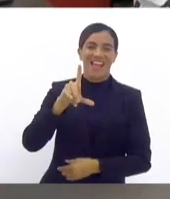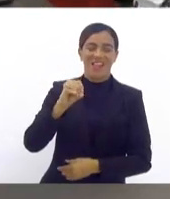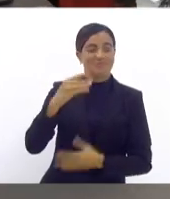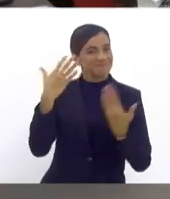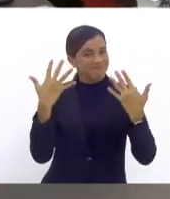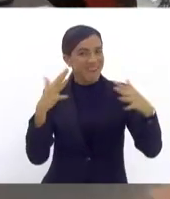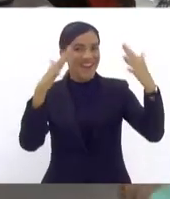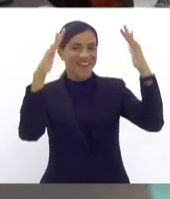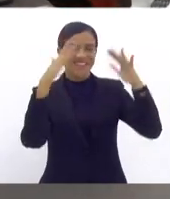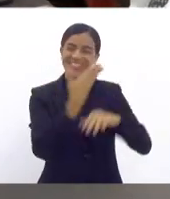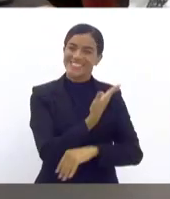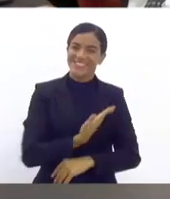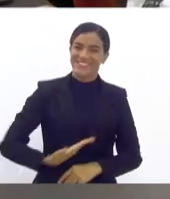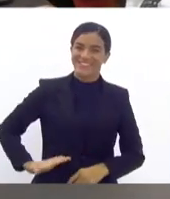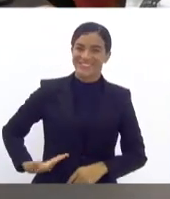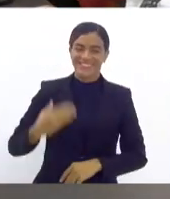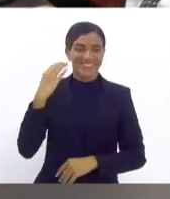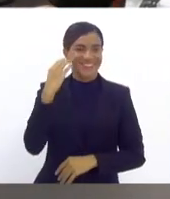governador.